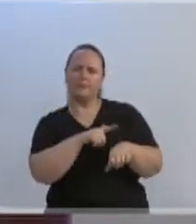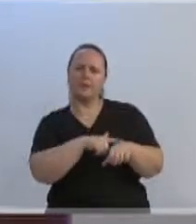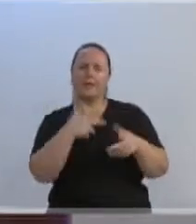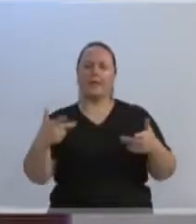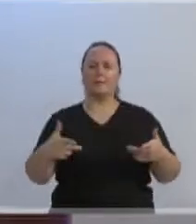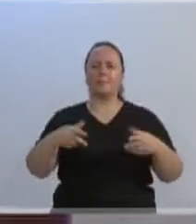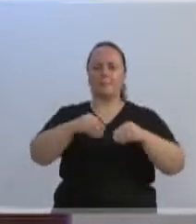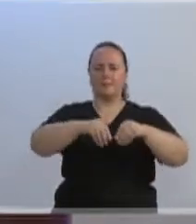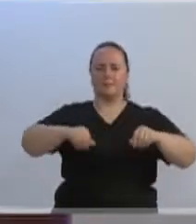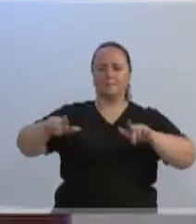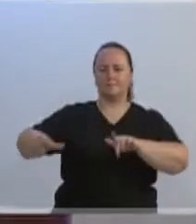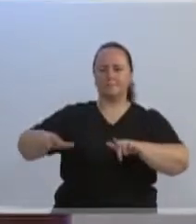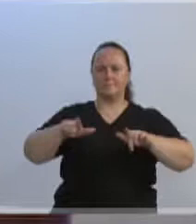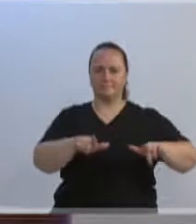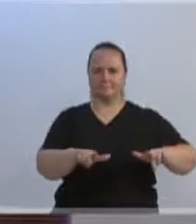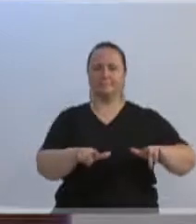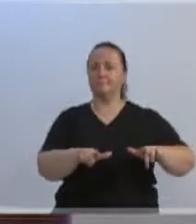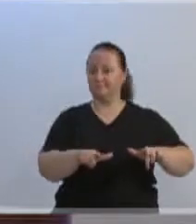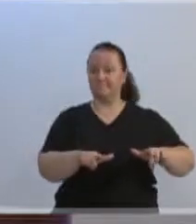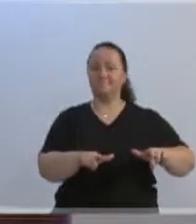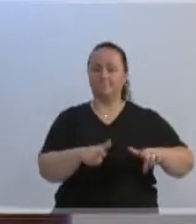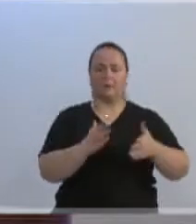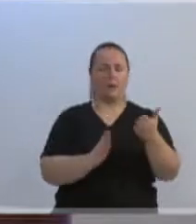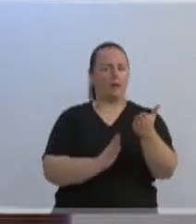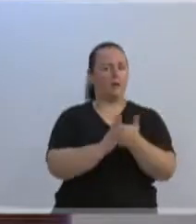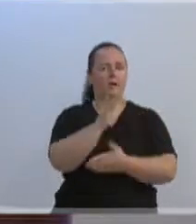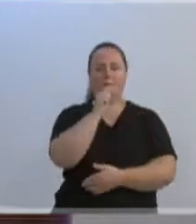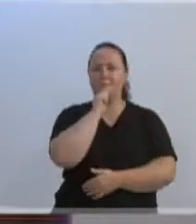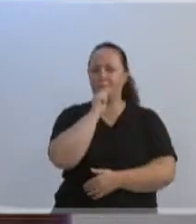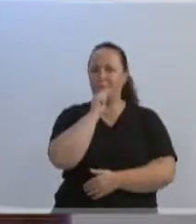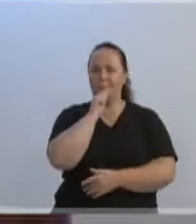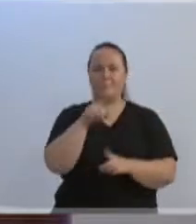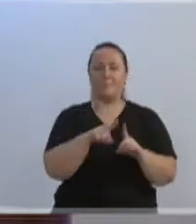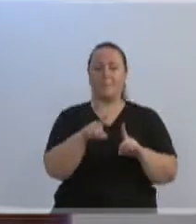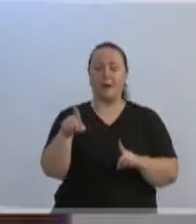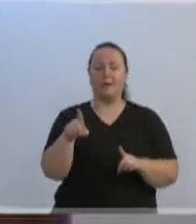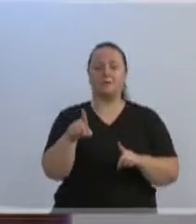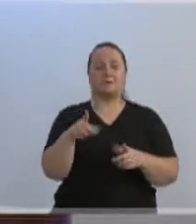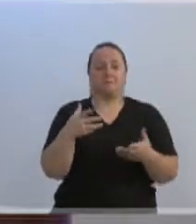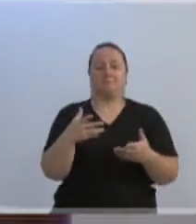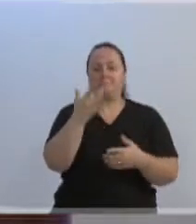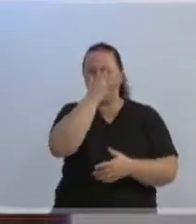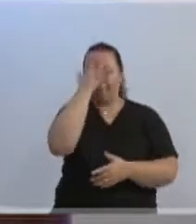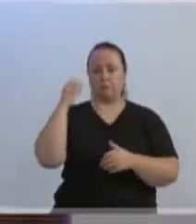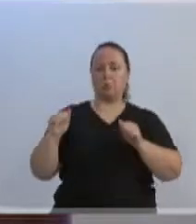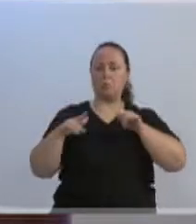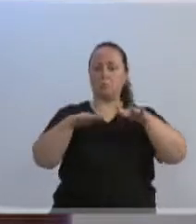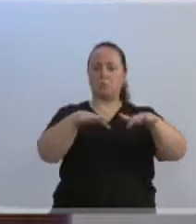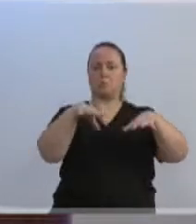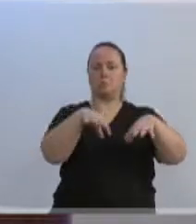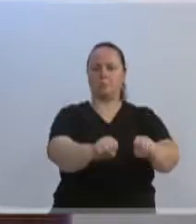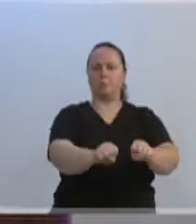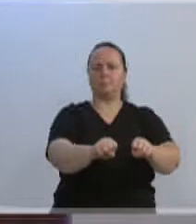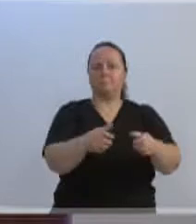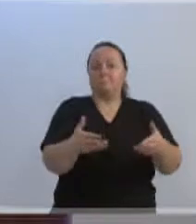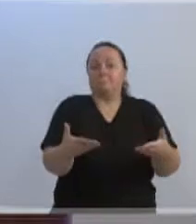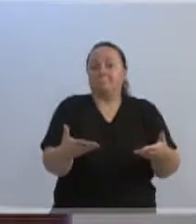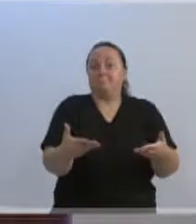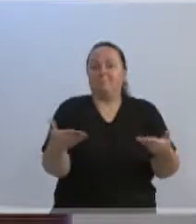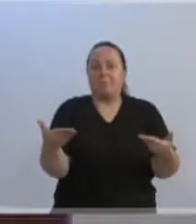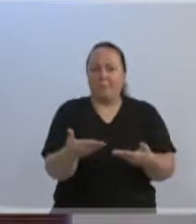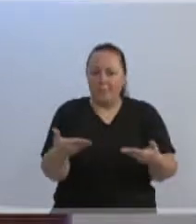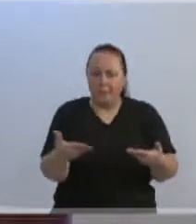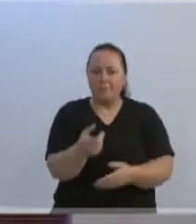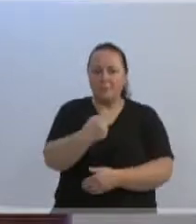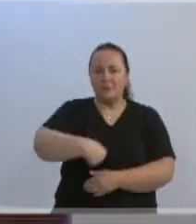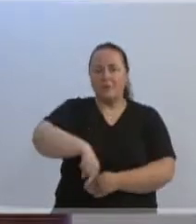que eventualmente não foram aprovados e que foram executados sem aprovação sem regularização e hoje todos nós pagamos